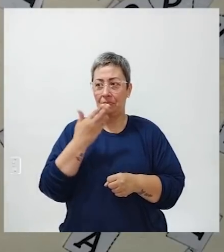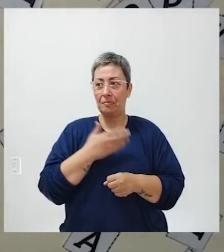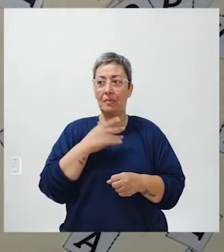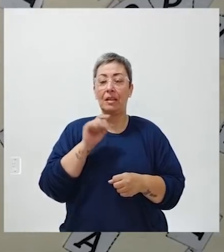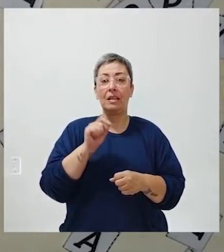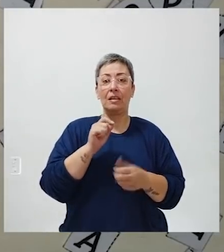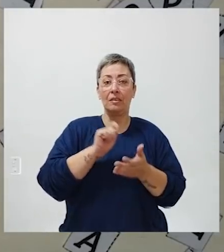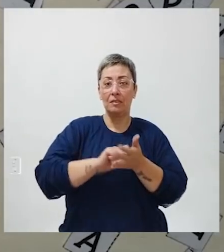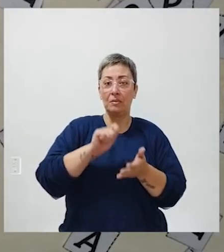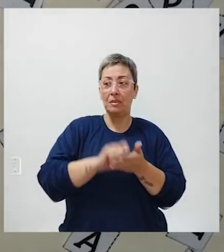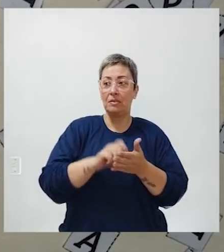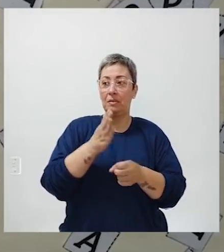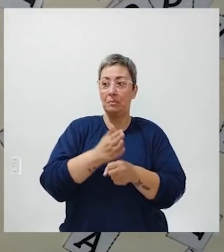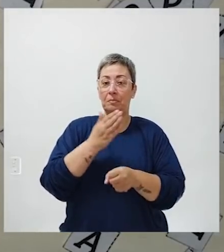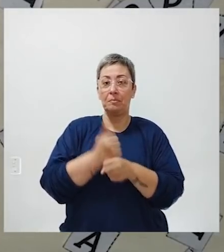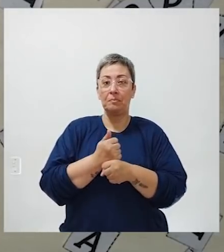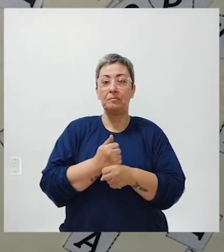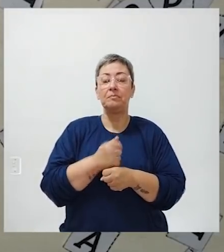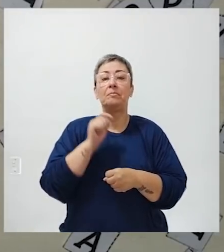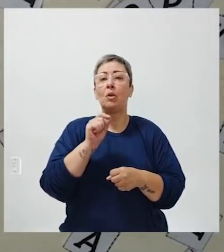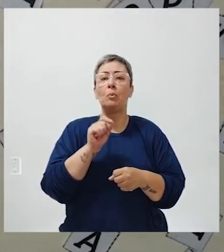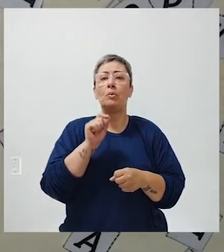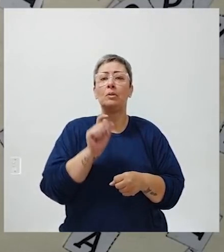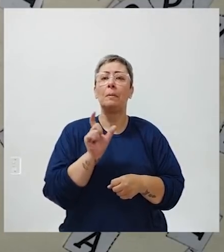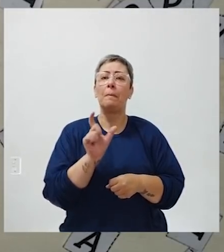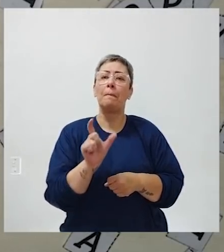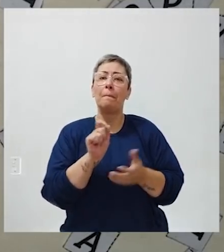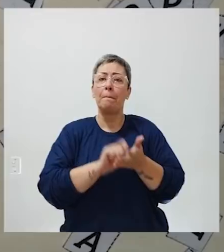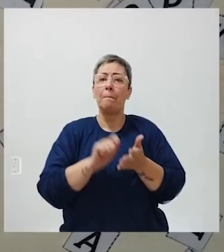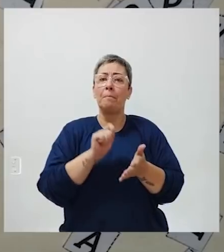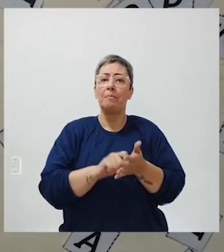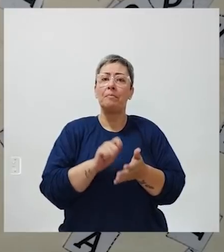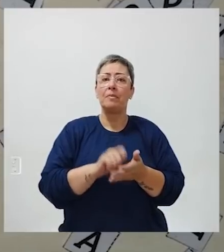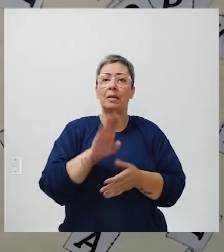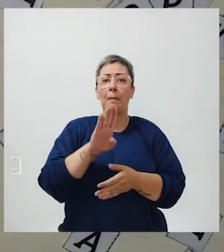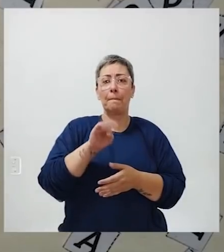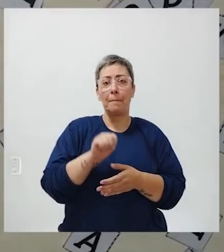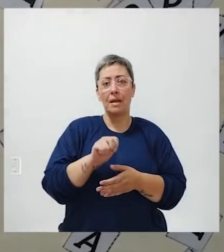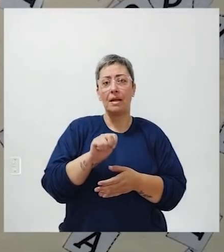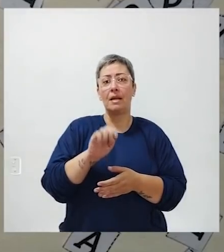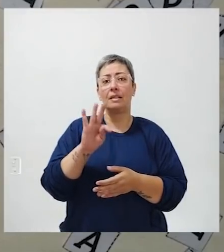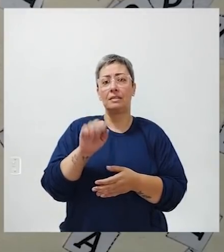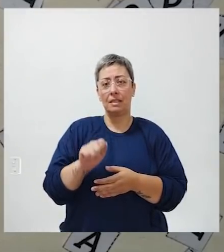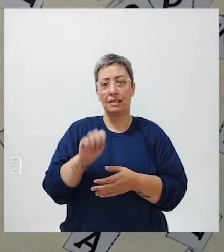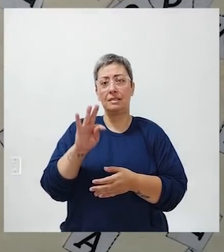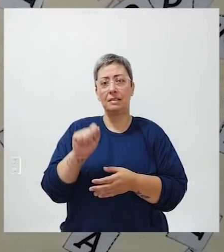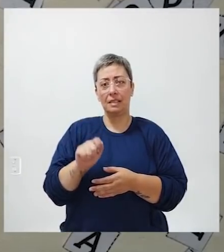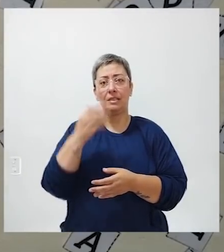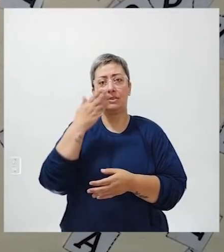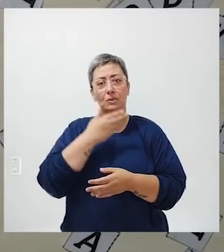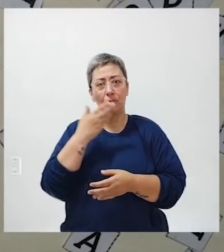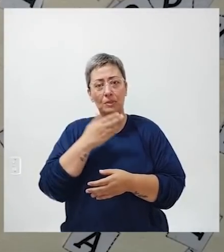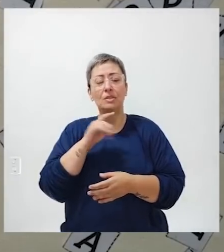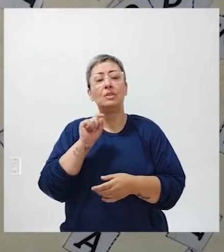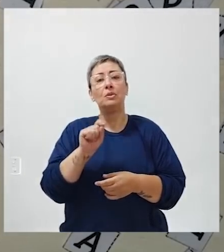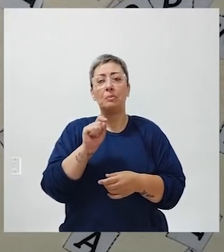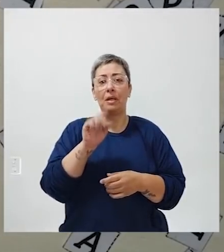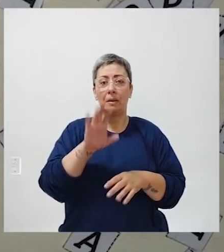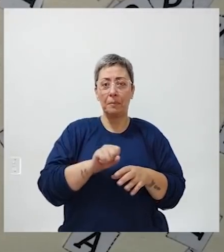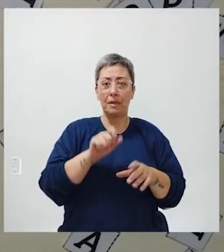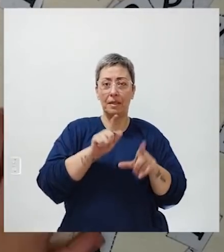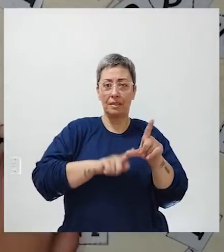escrever batata. Como é que será que escreve batata? É assim, batata doce. Então pega aí as letrinhas pra